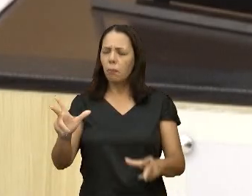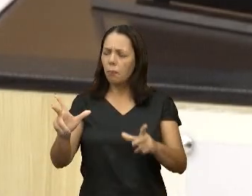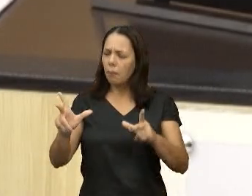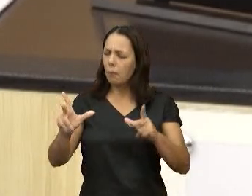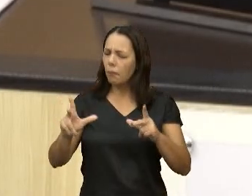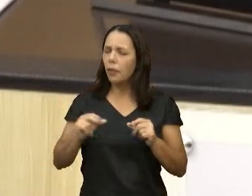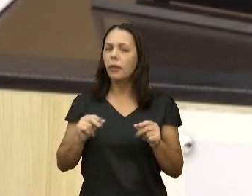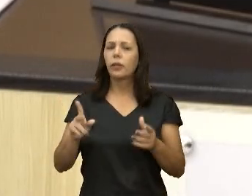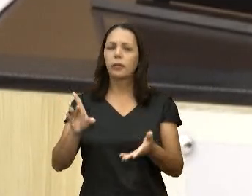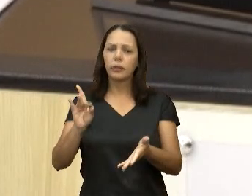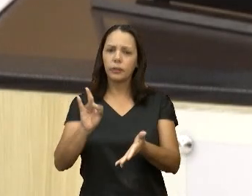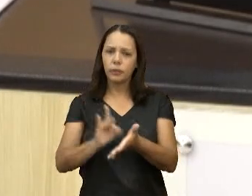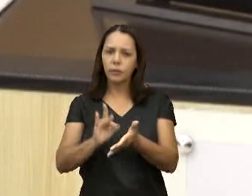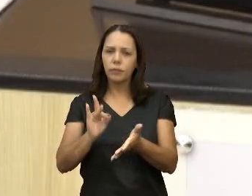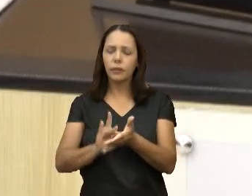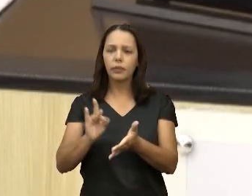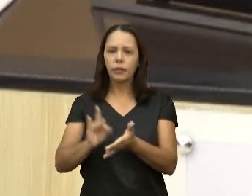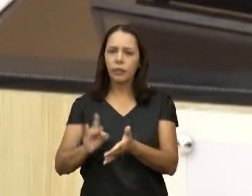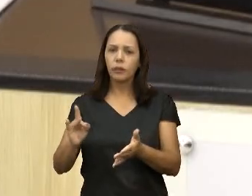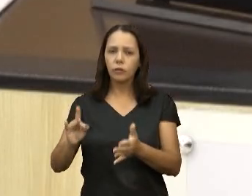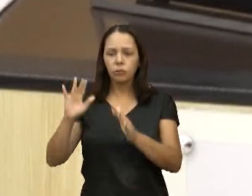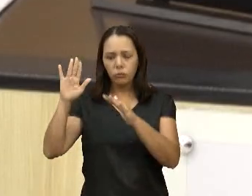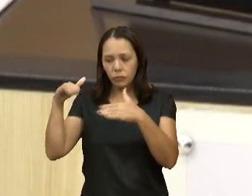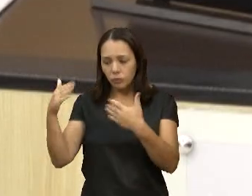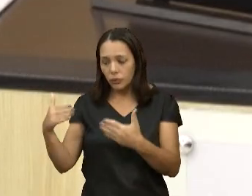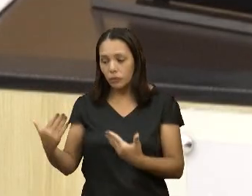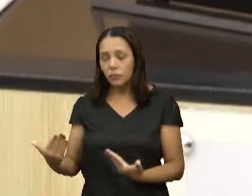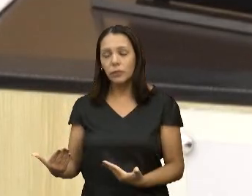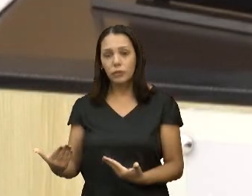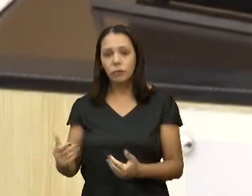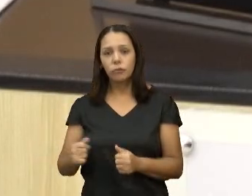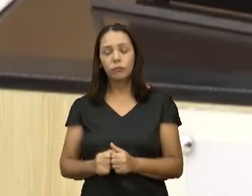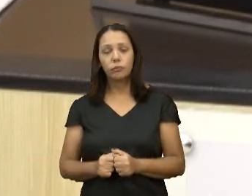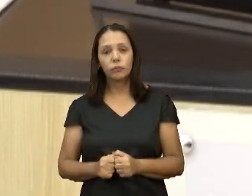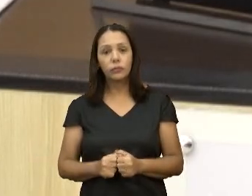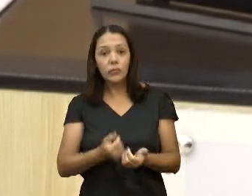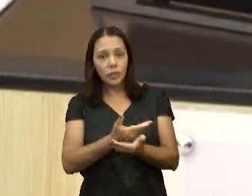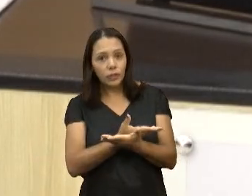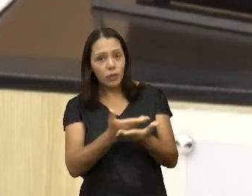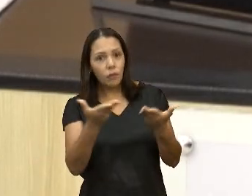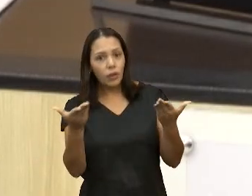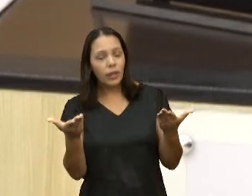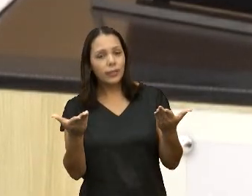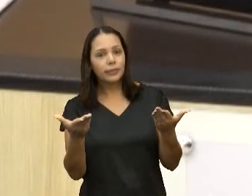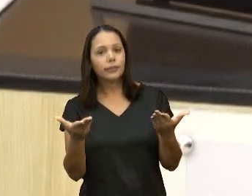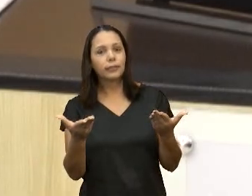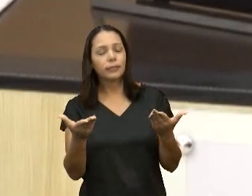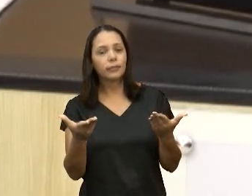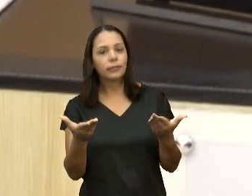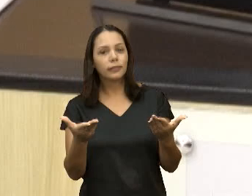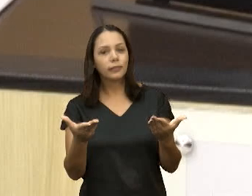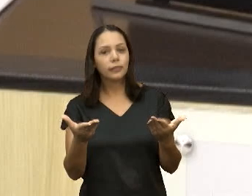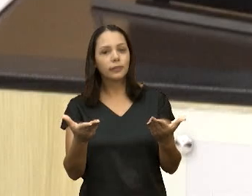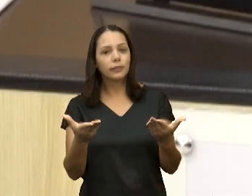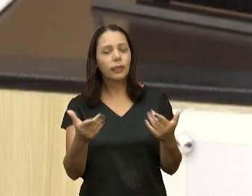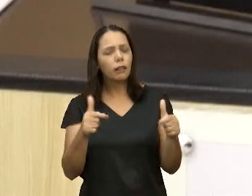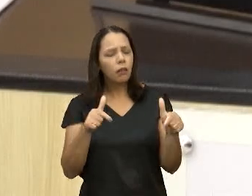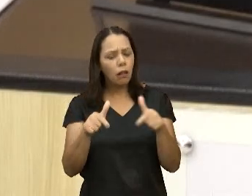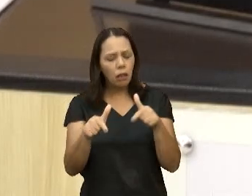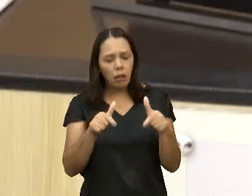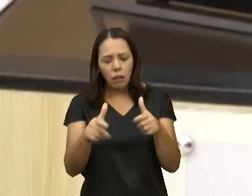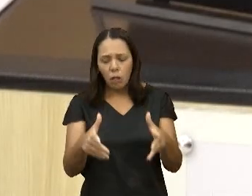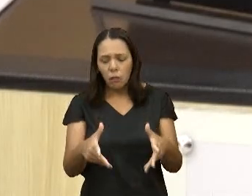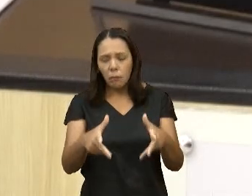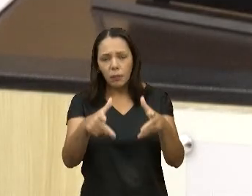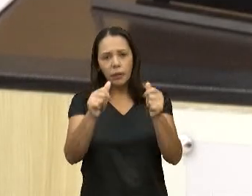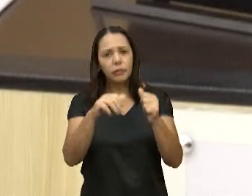esse reconhecimento a ele. Tá? E também a vocês que fazem um belíssimo trabalho na